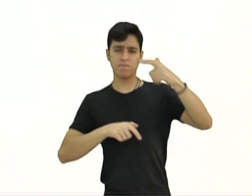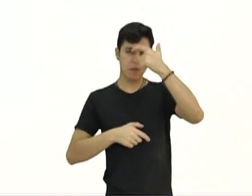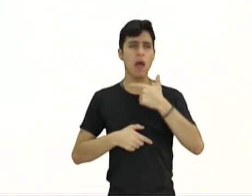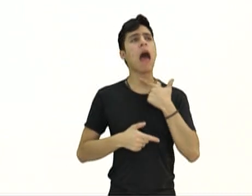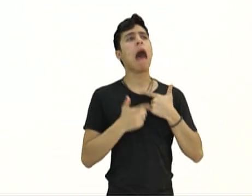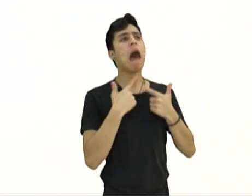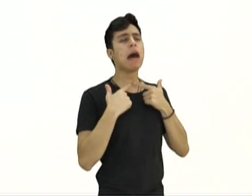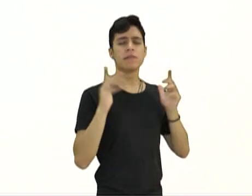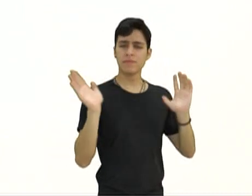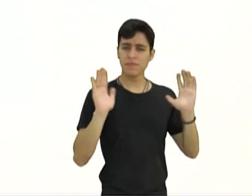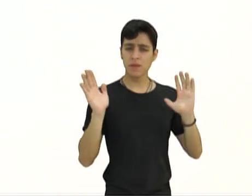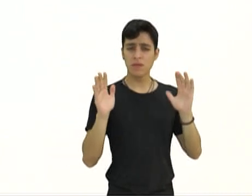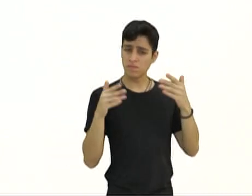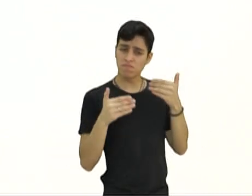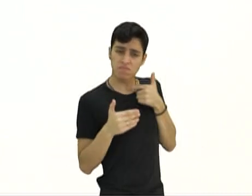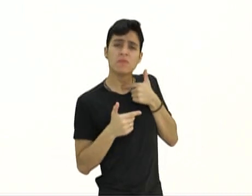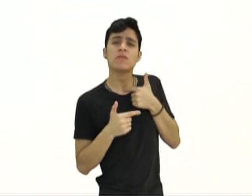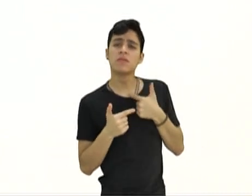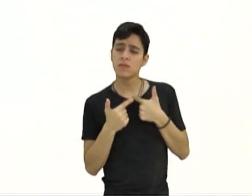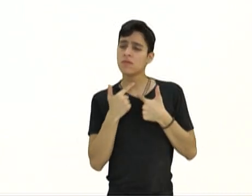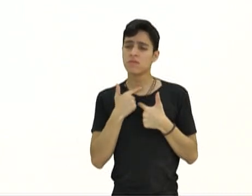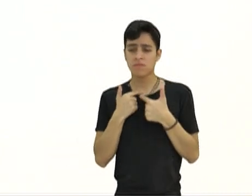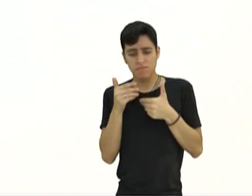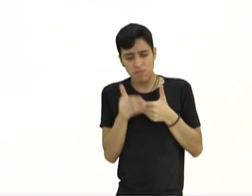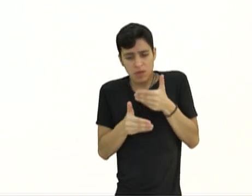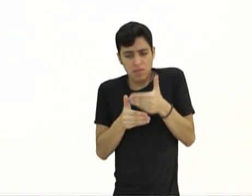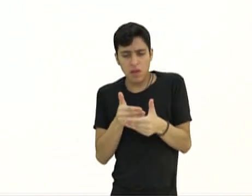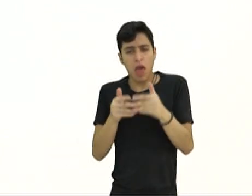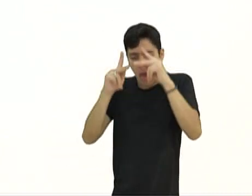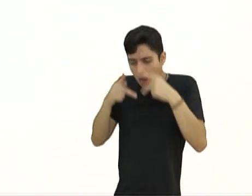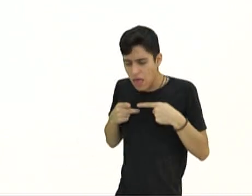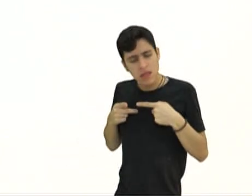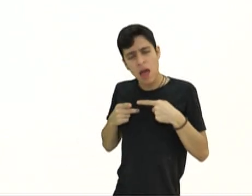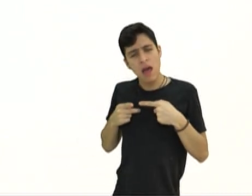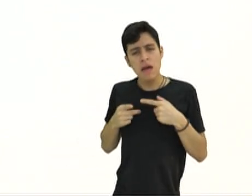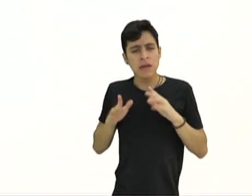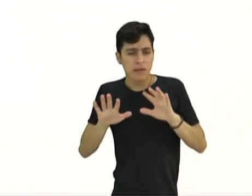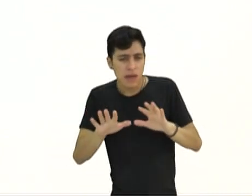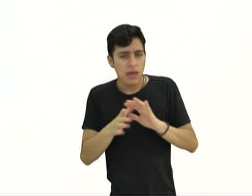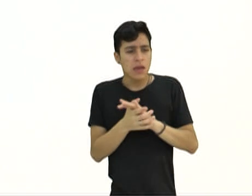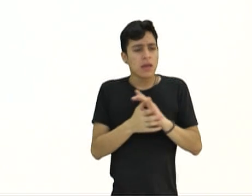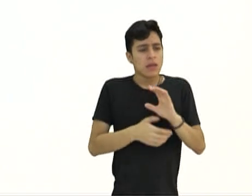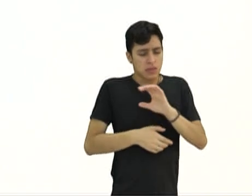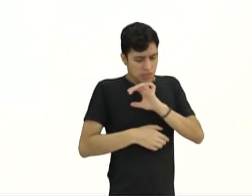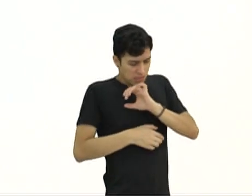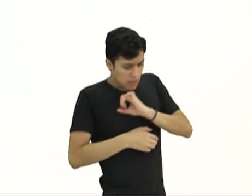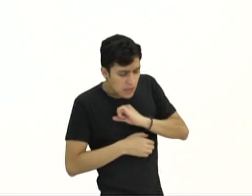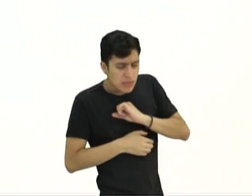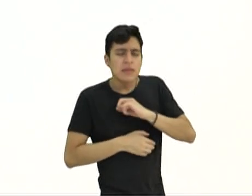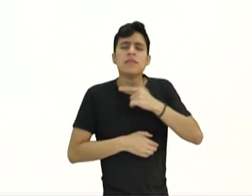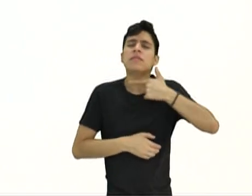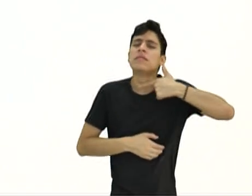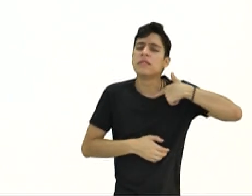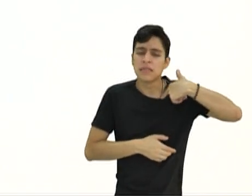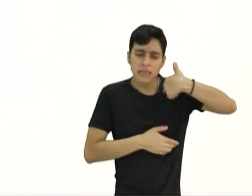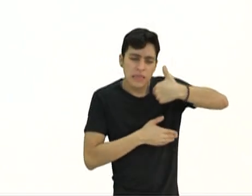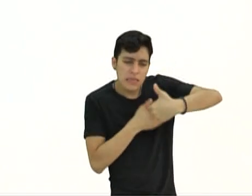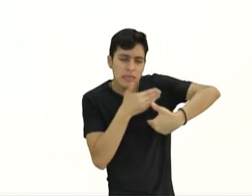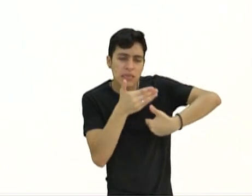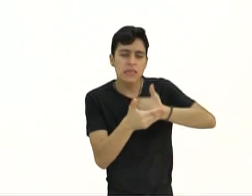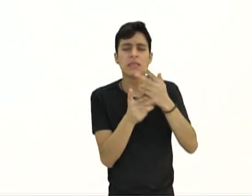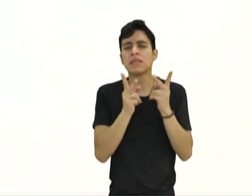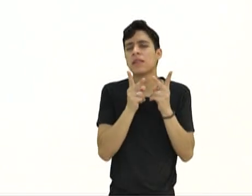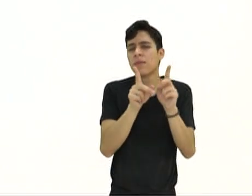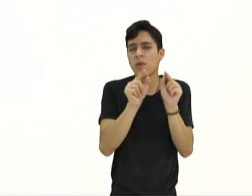uma só vez para si mesmas, mas, impulsionados pelo amor, deveríamos ter sempre presentes